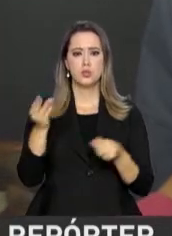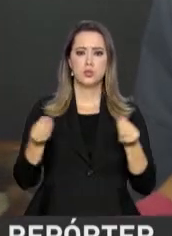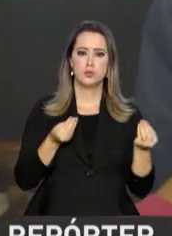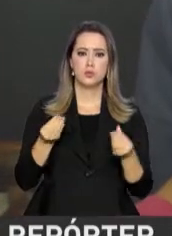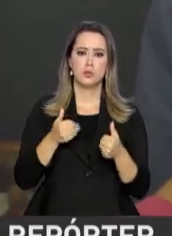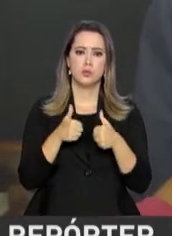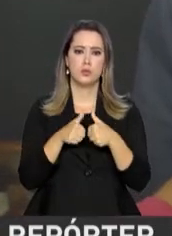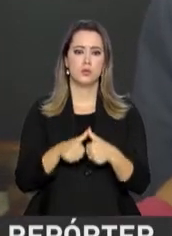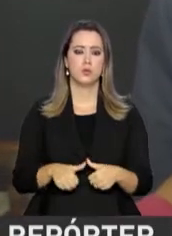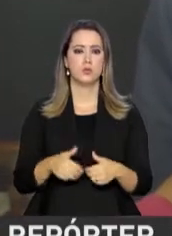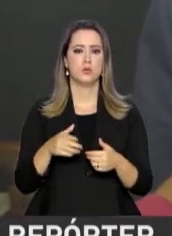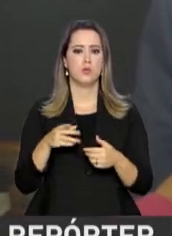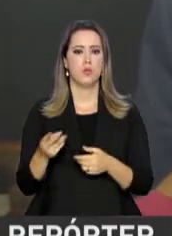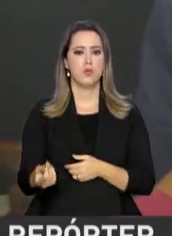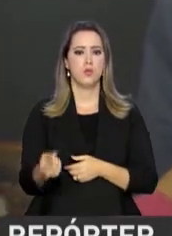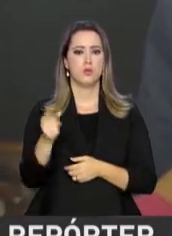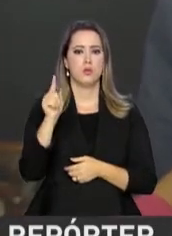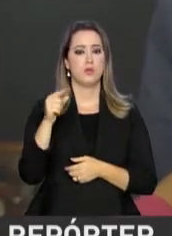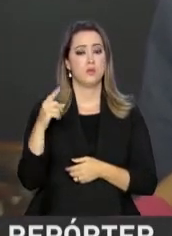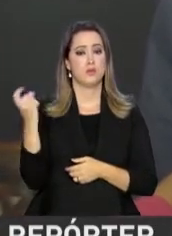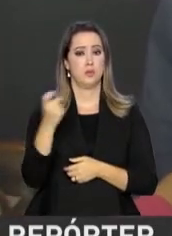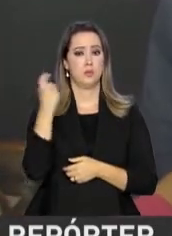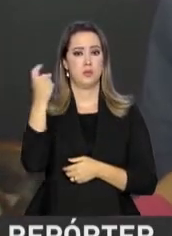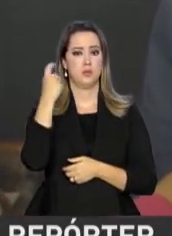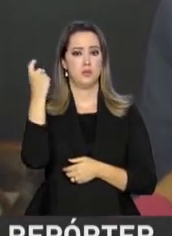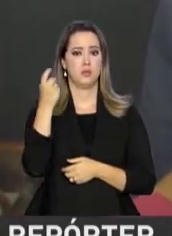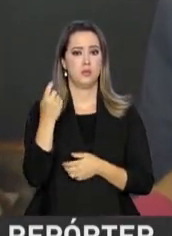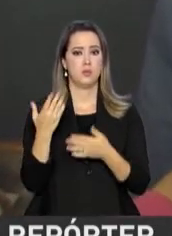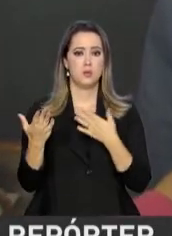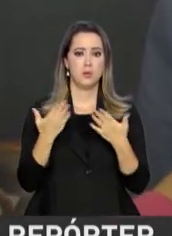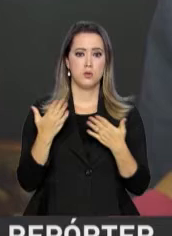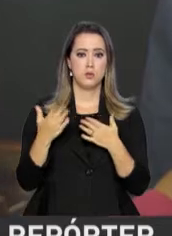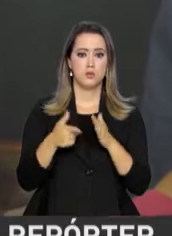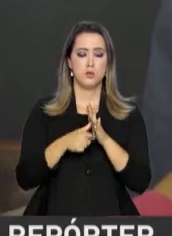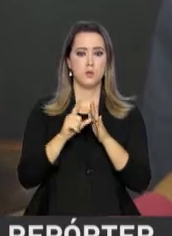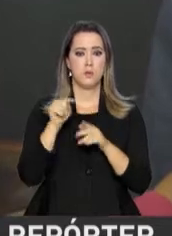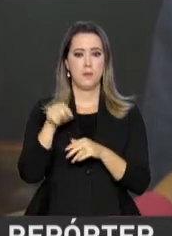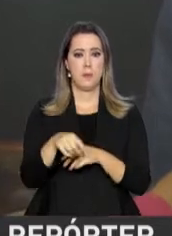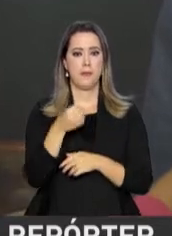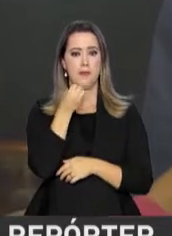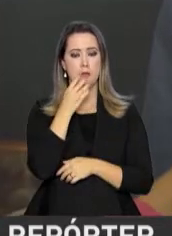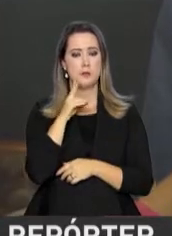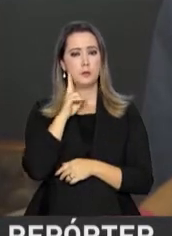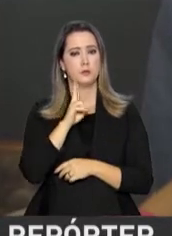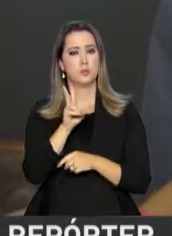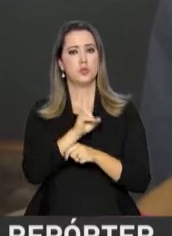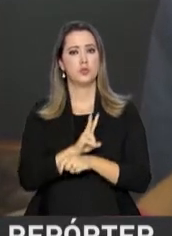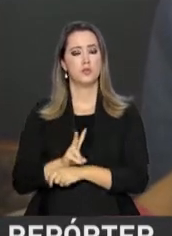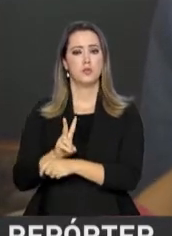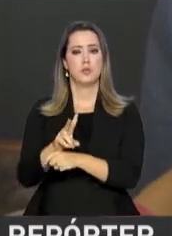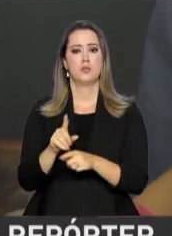né, para ver. Os valores estão um pouco mais altos do que os valores praticados aqui. E aqui tem a vantagem de conseguir financiar.